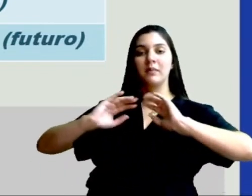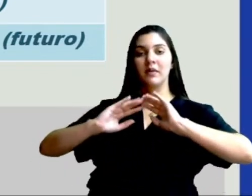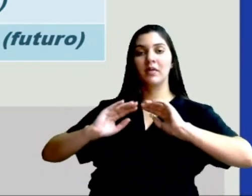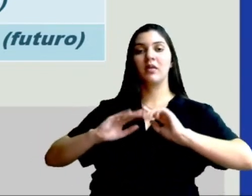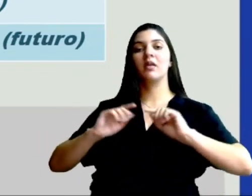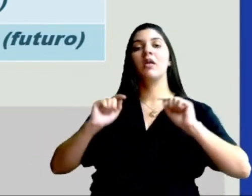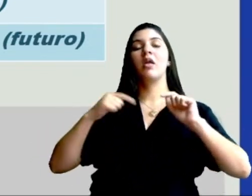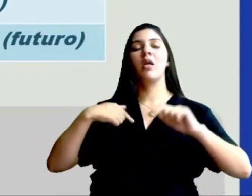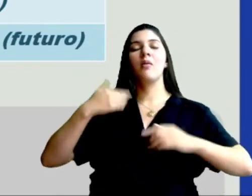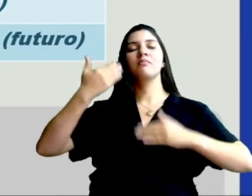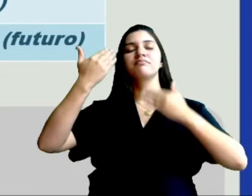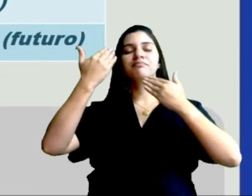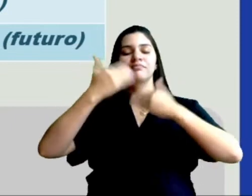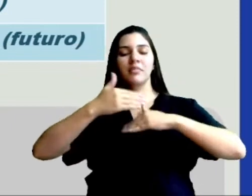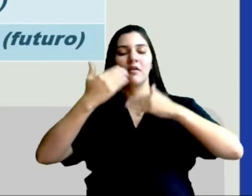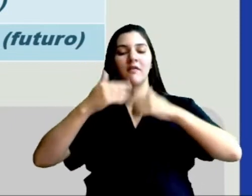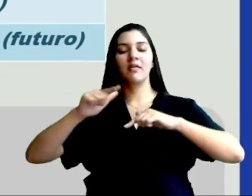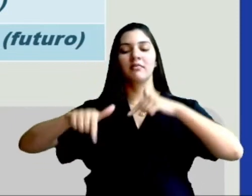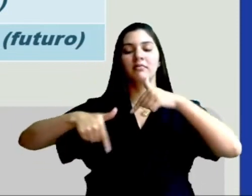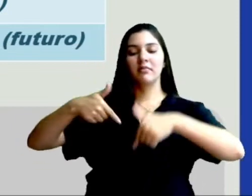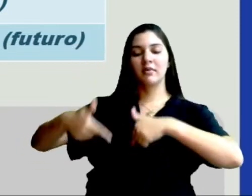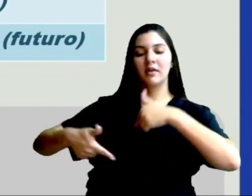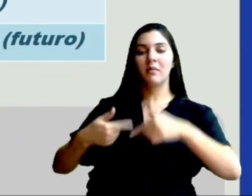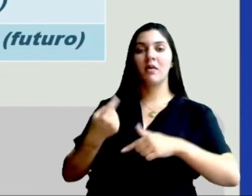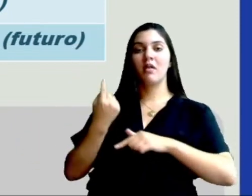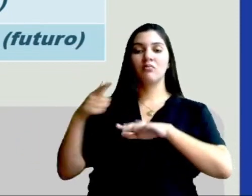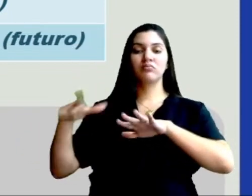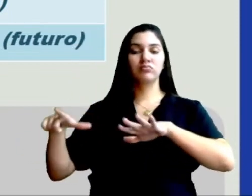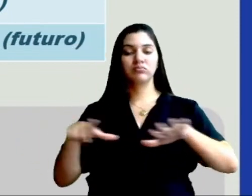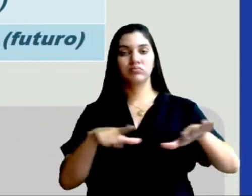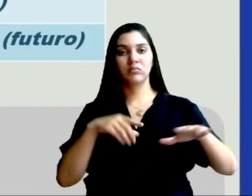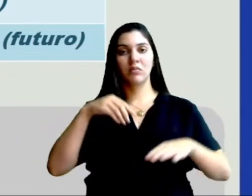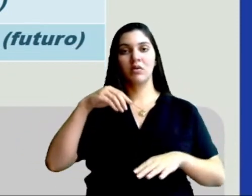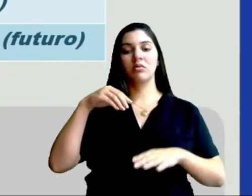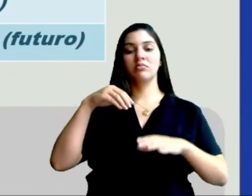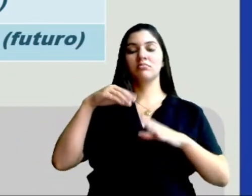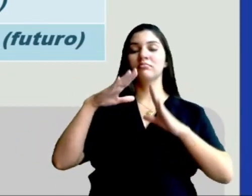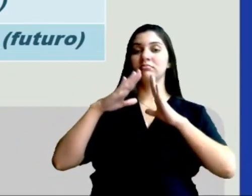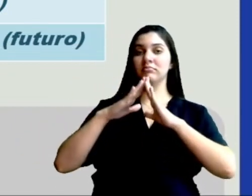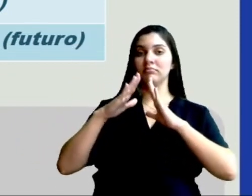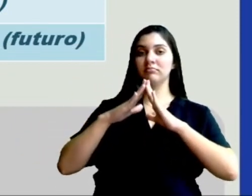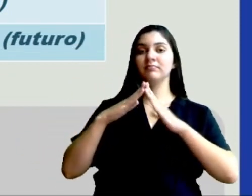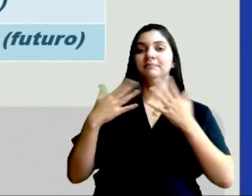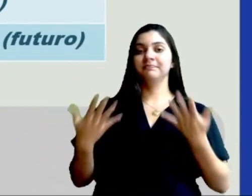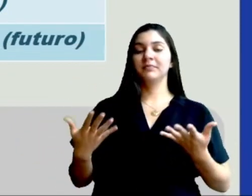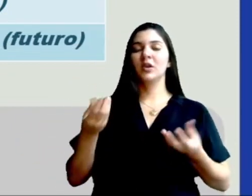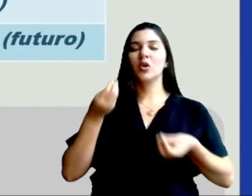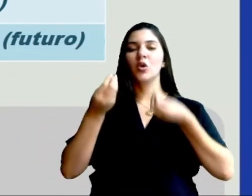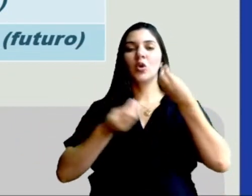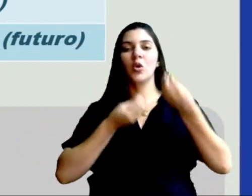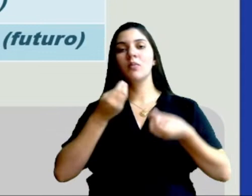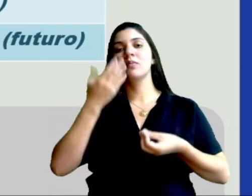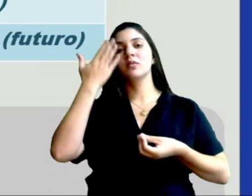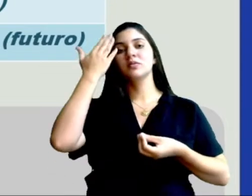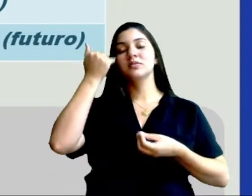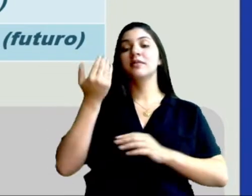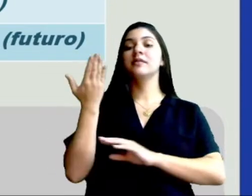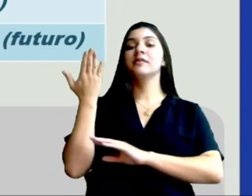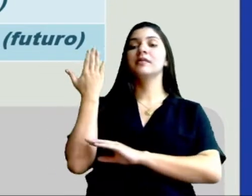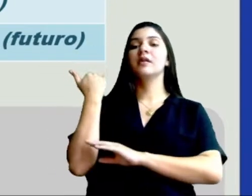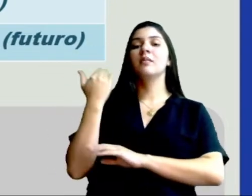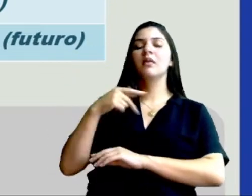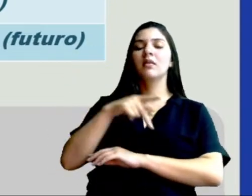que eu provasse trabalhar uma semana de casa. Aí, como é que eu sei que está no